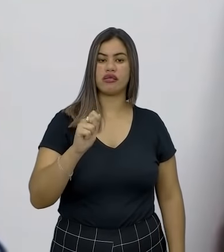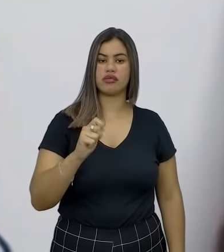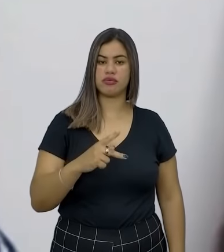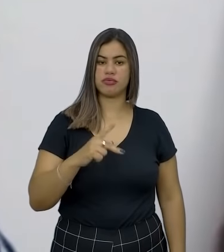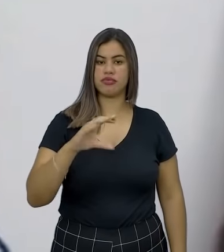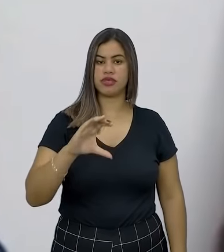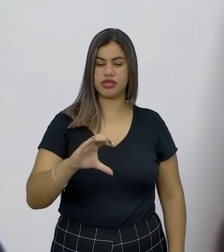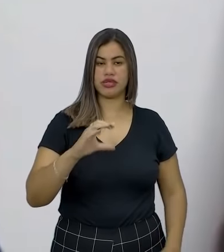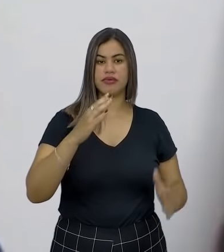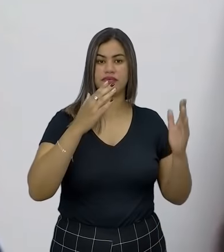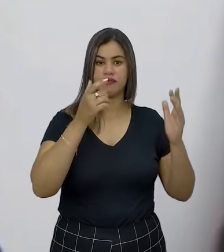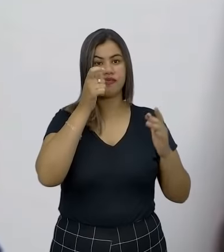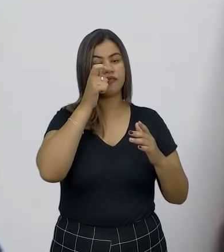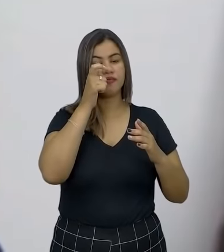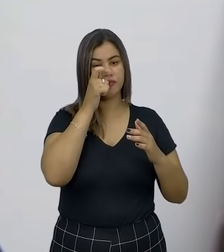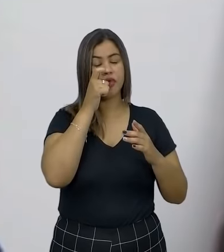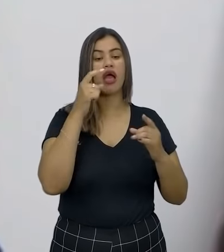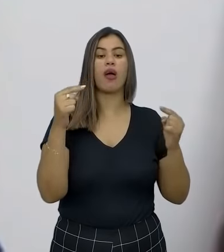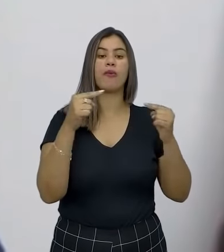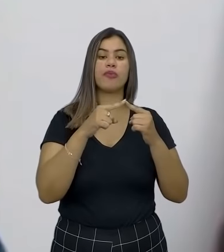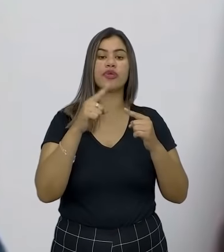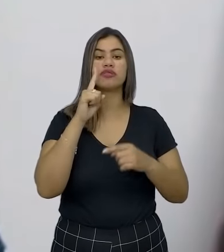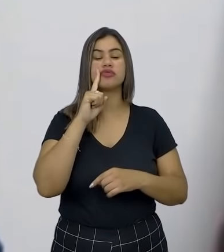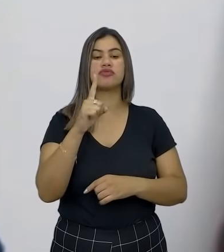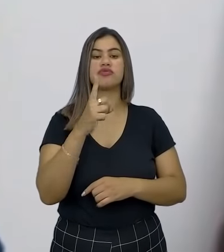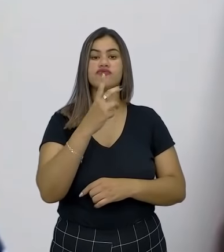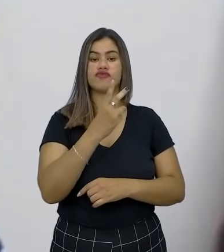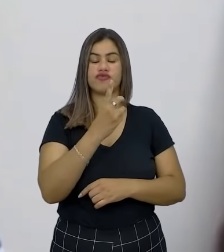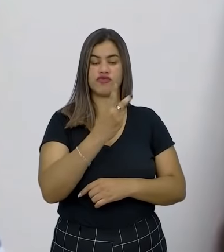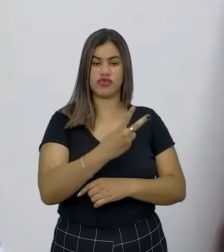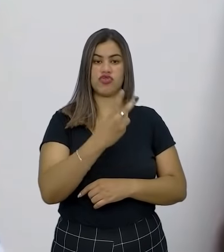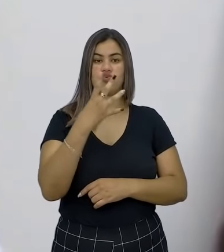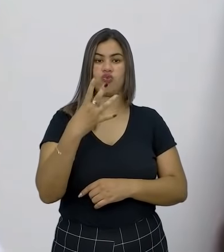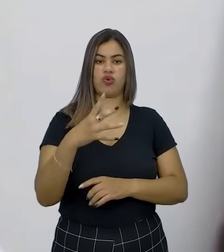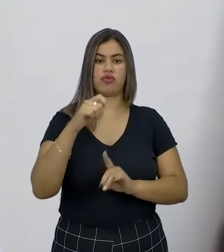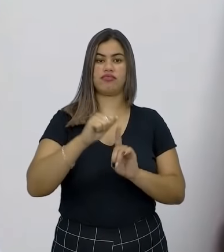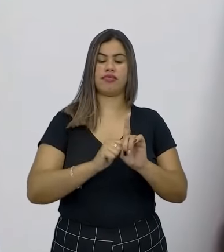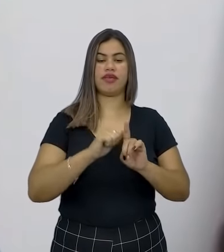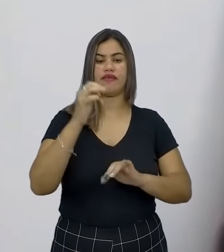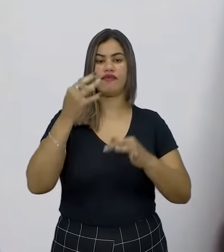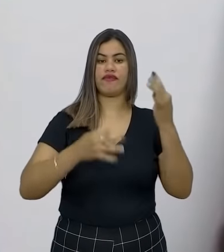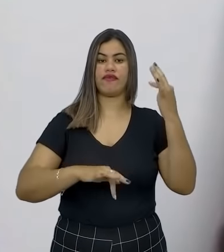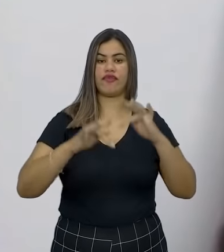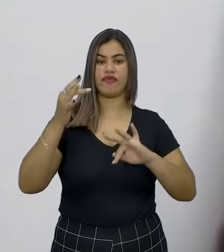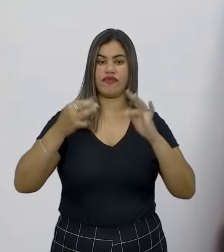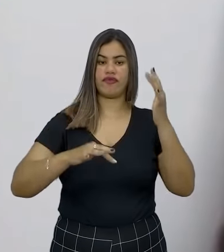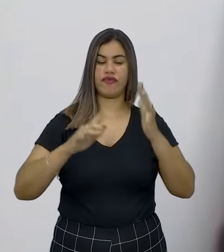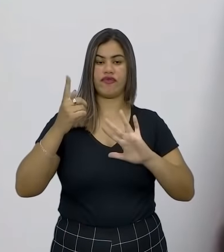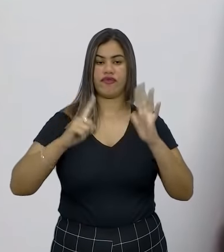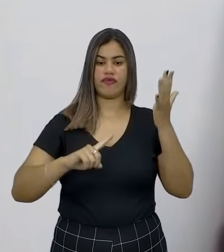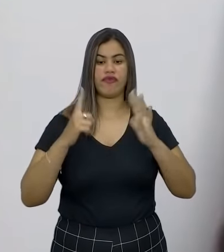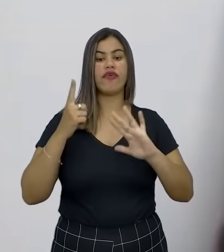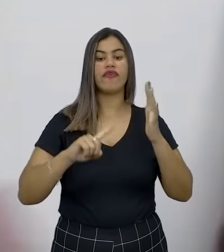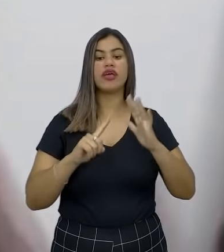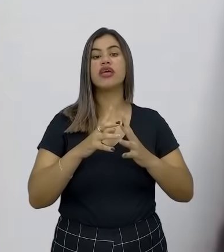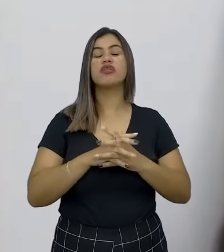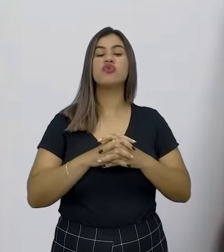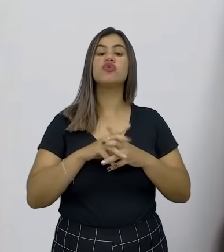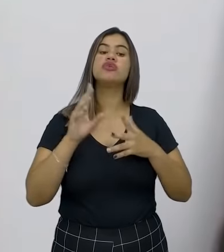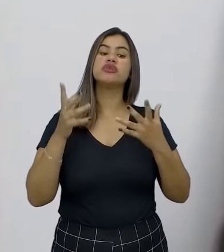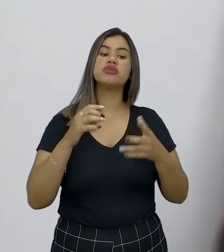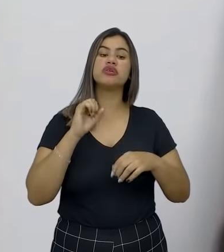estaremos no dia 24 de fevereiro. Então, esse ano nós tivemos uma mudança, né? Então,